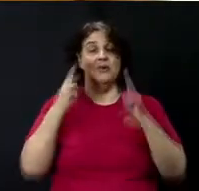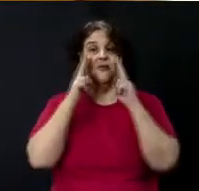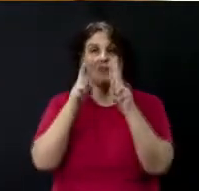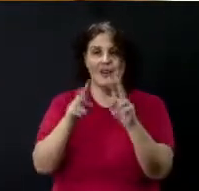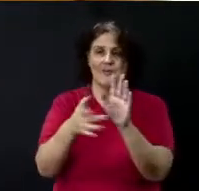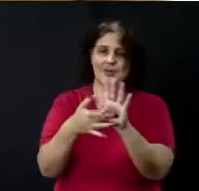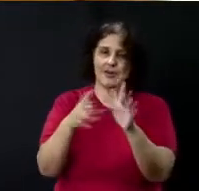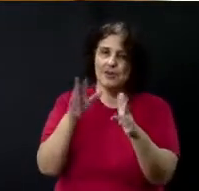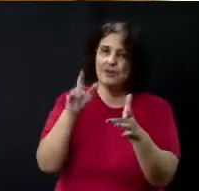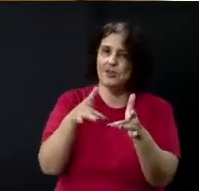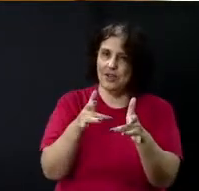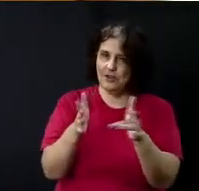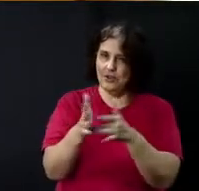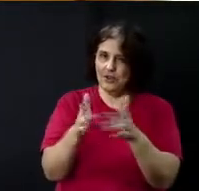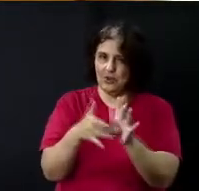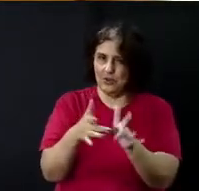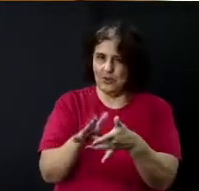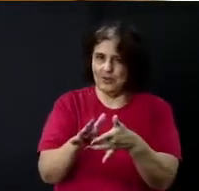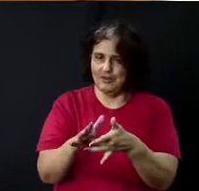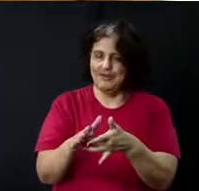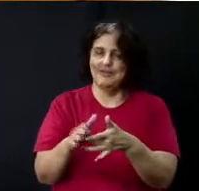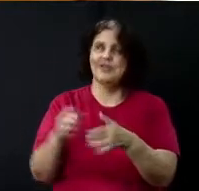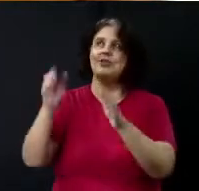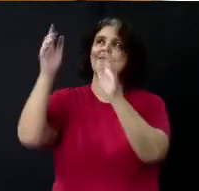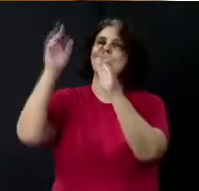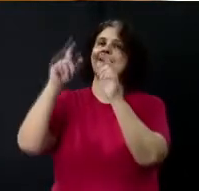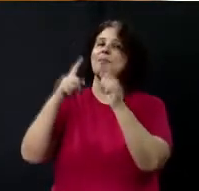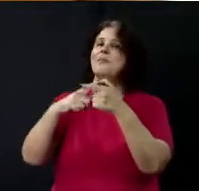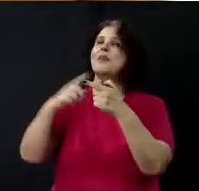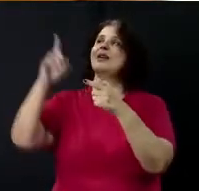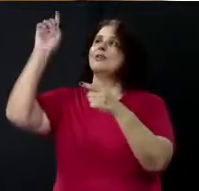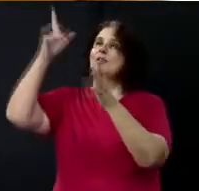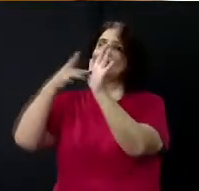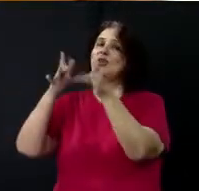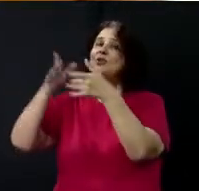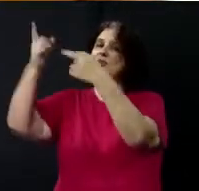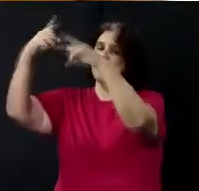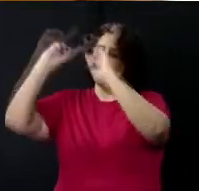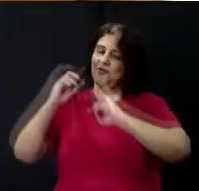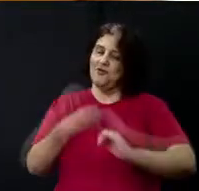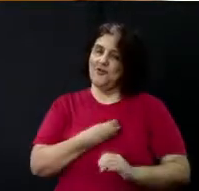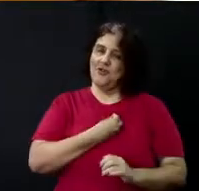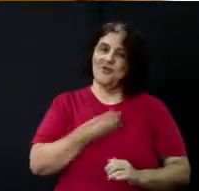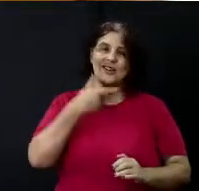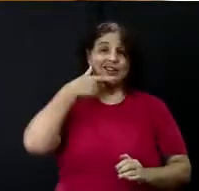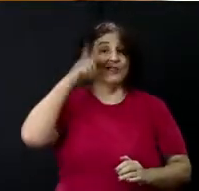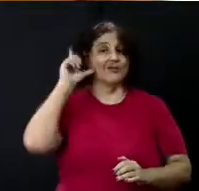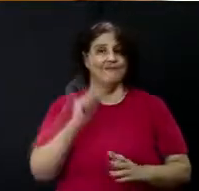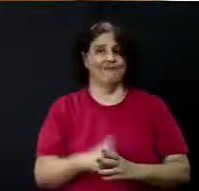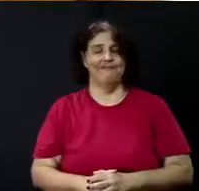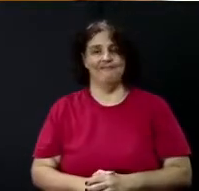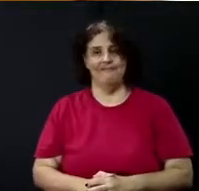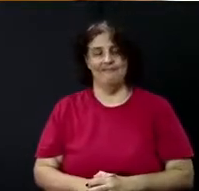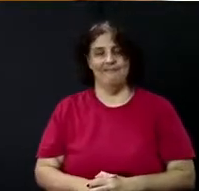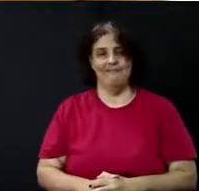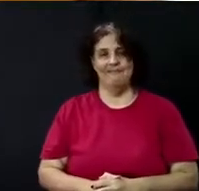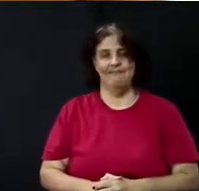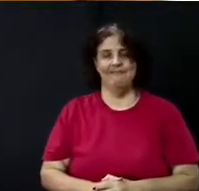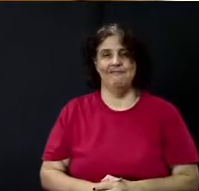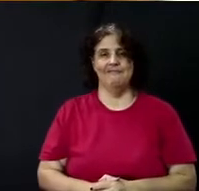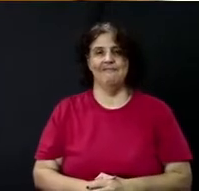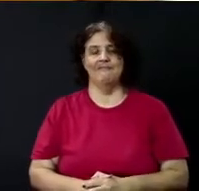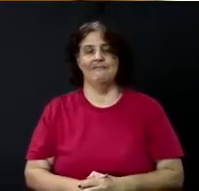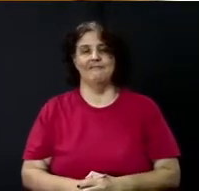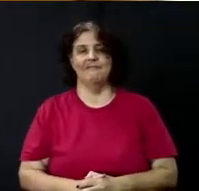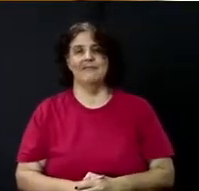o contempla na beleza e na majestade da sua glória, do seu trono, do seu reino,